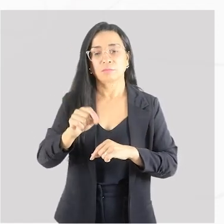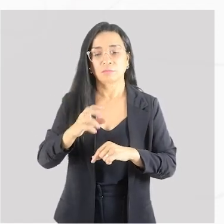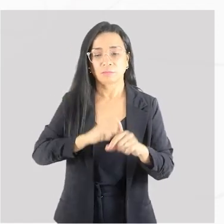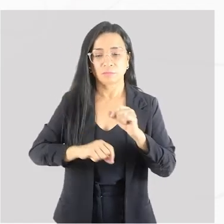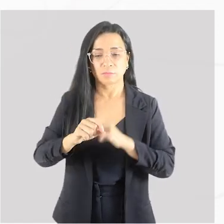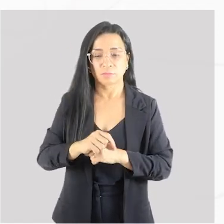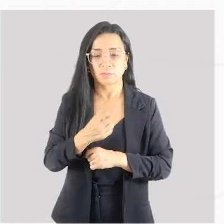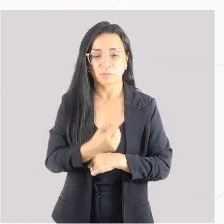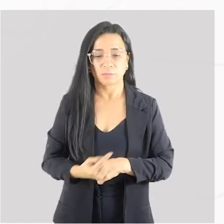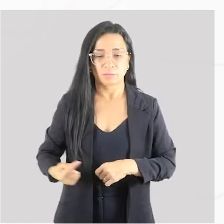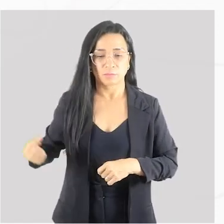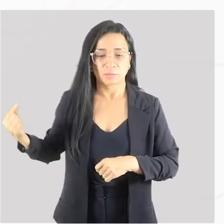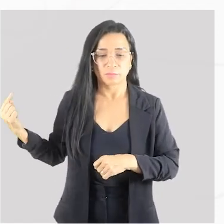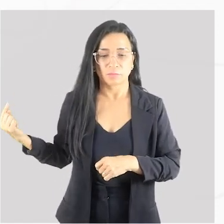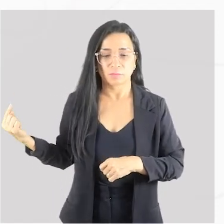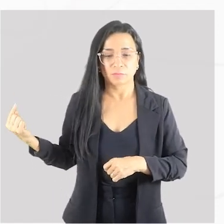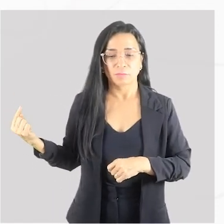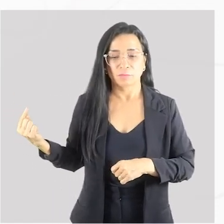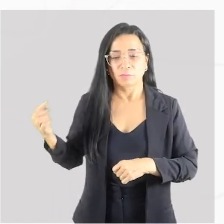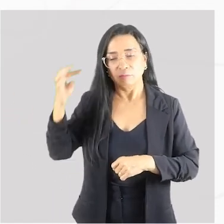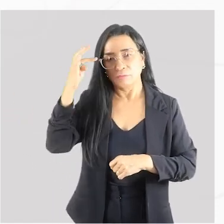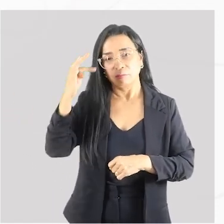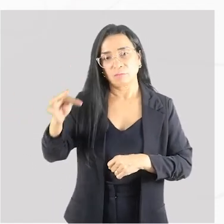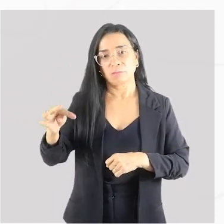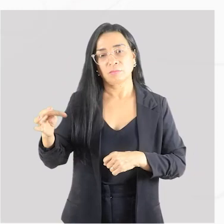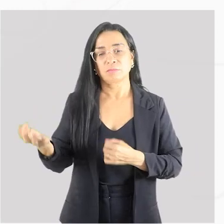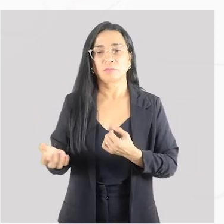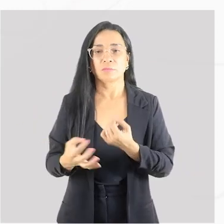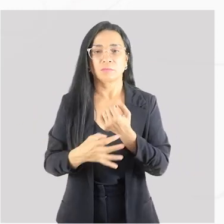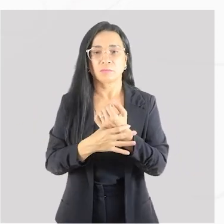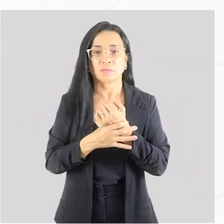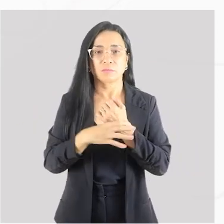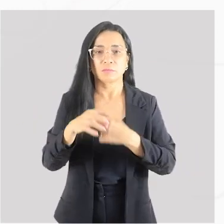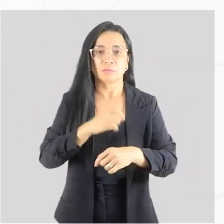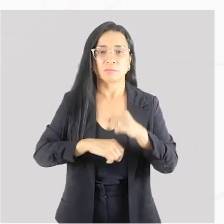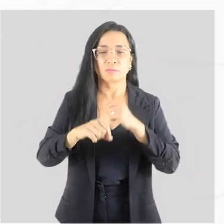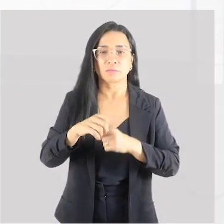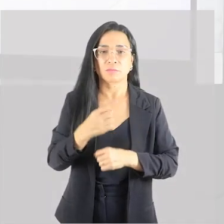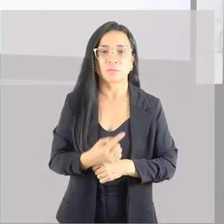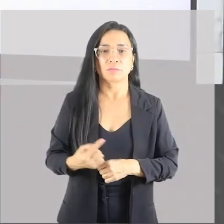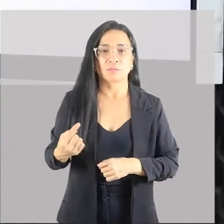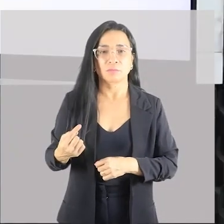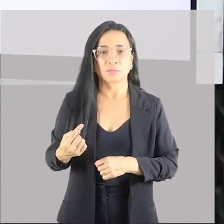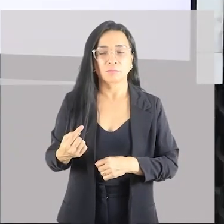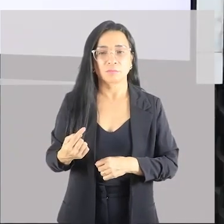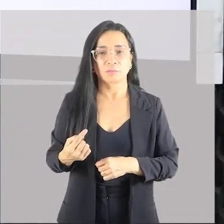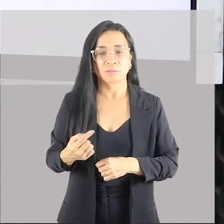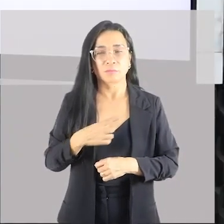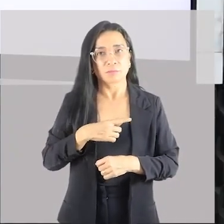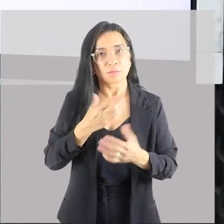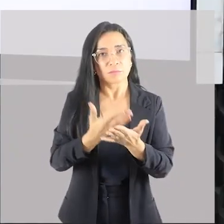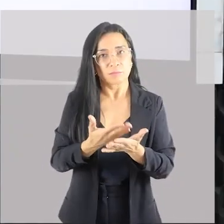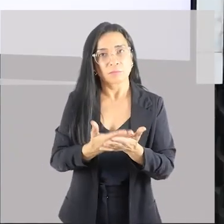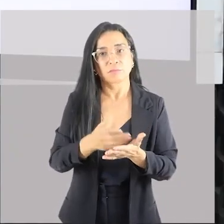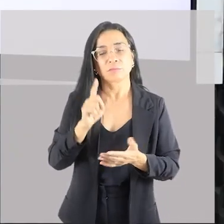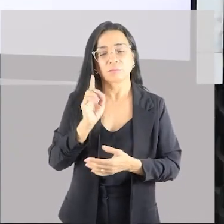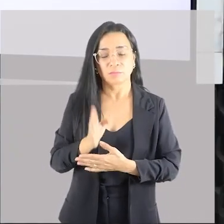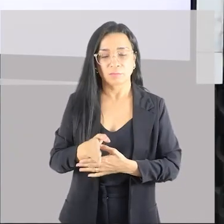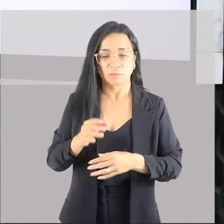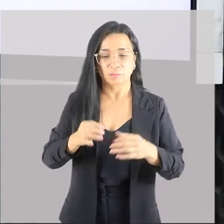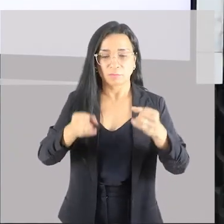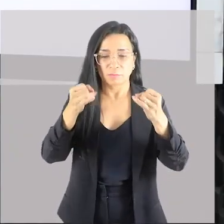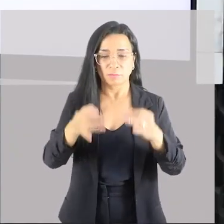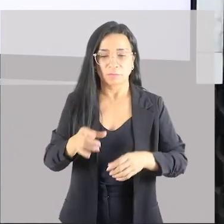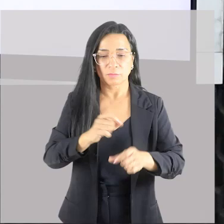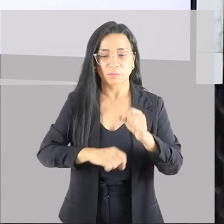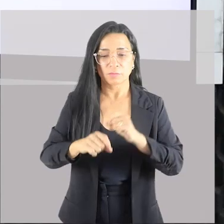Hobbes é sempre atribuído a uma teoria absolutista, né? Já falei, nós temos aulas aqui, já falei a vocês. E Locke, o nosso